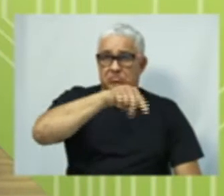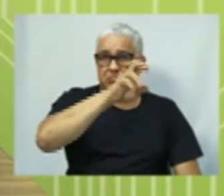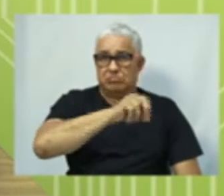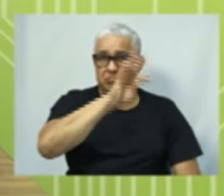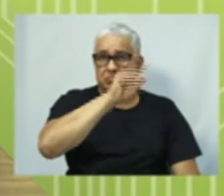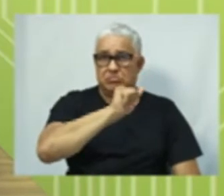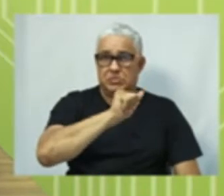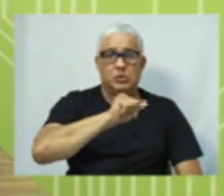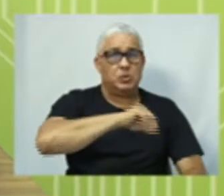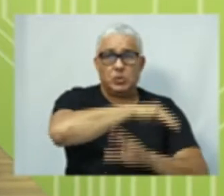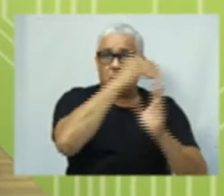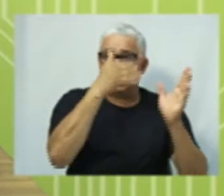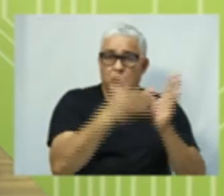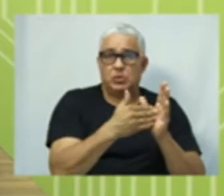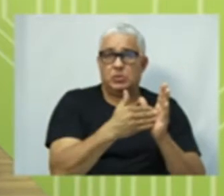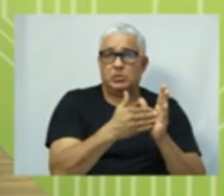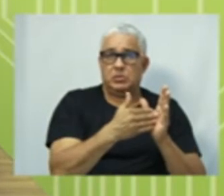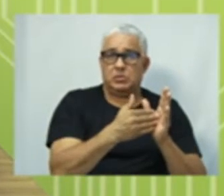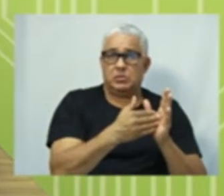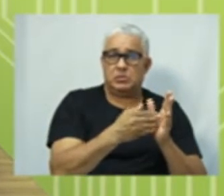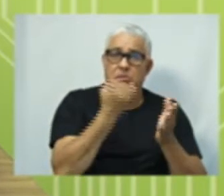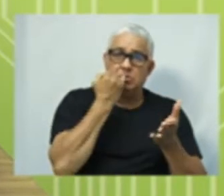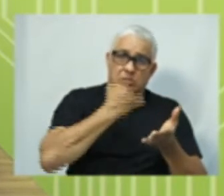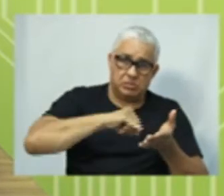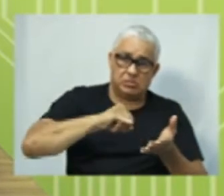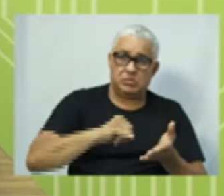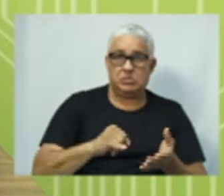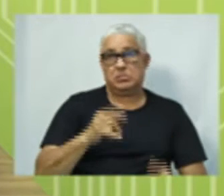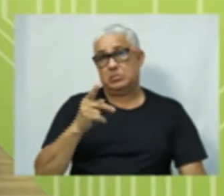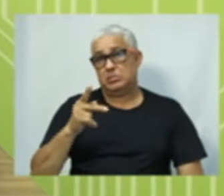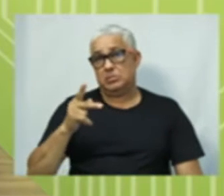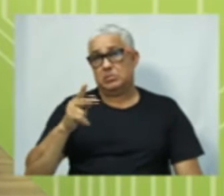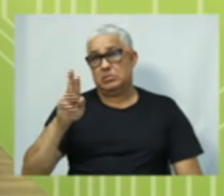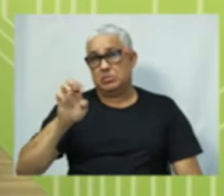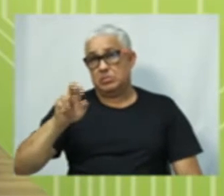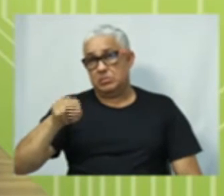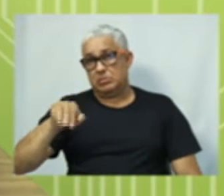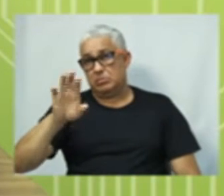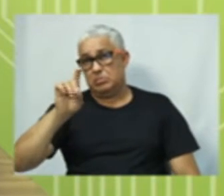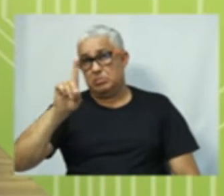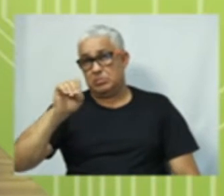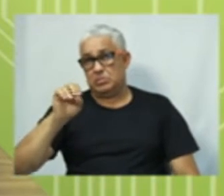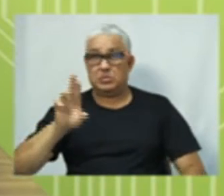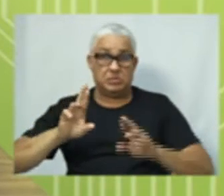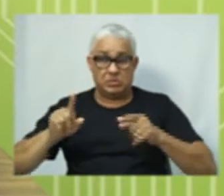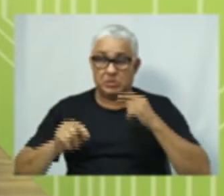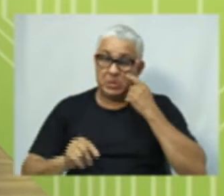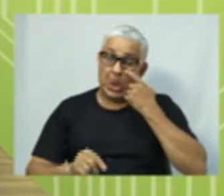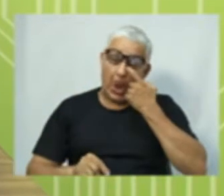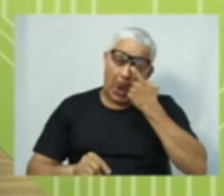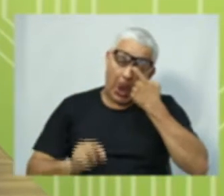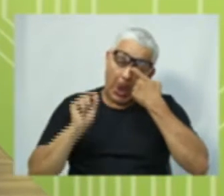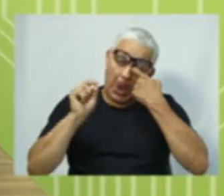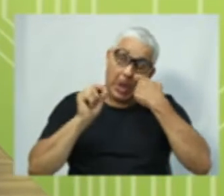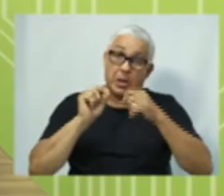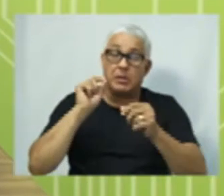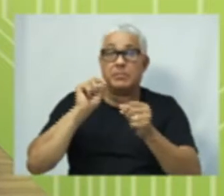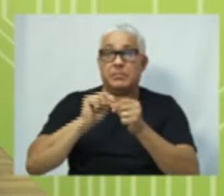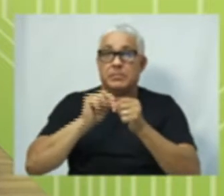incorporou todos esses impostos. No lucro presumido, não. O que o lucro presumido faz? Ele é